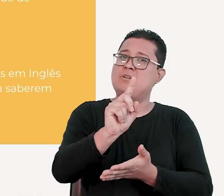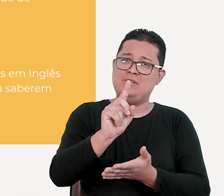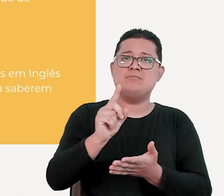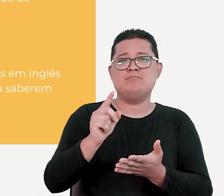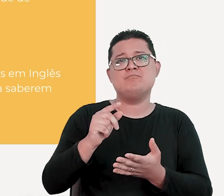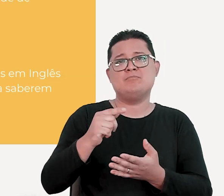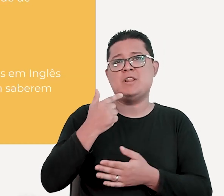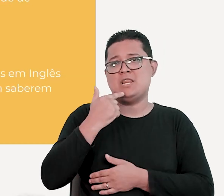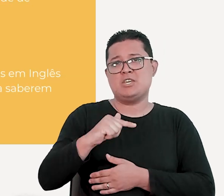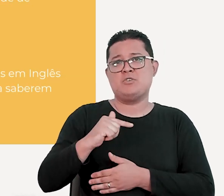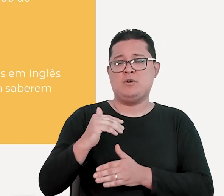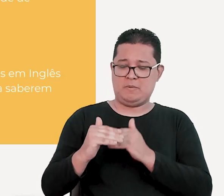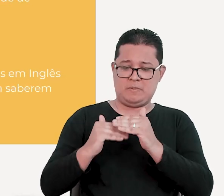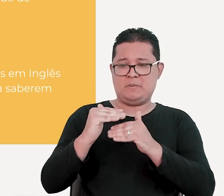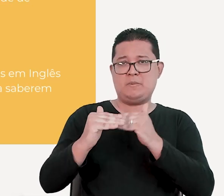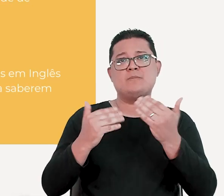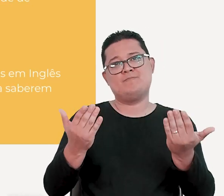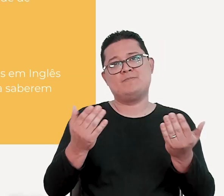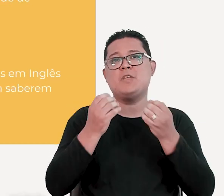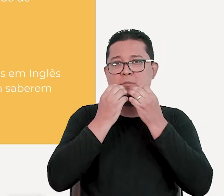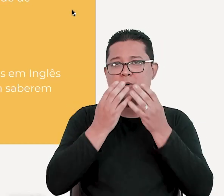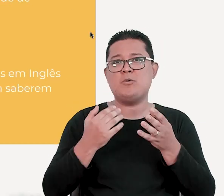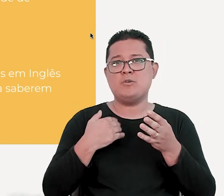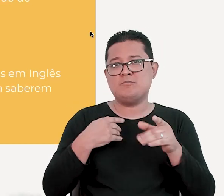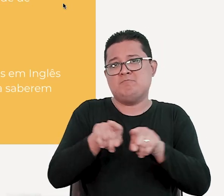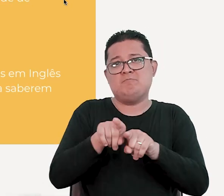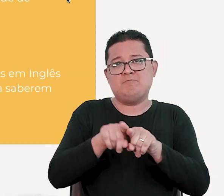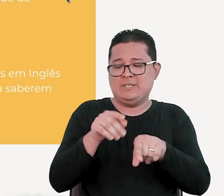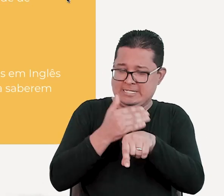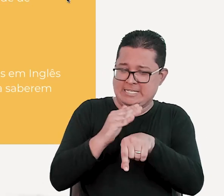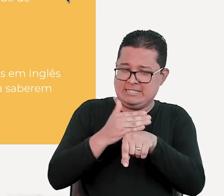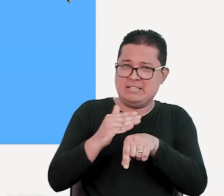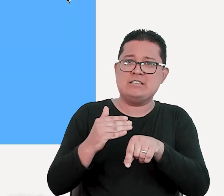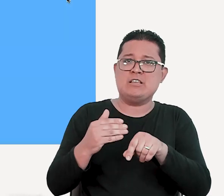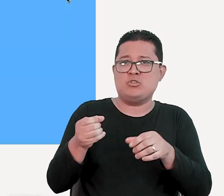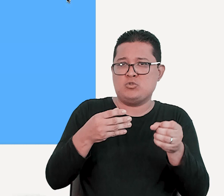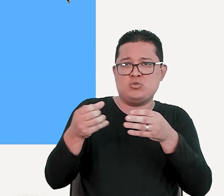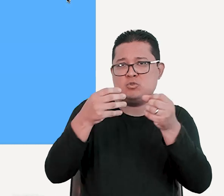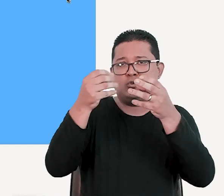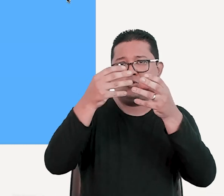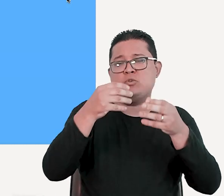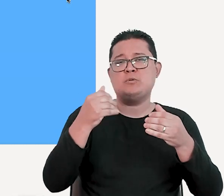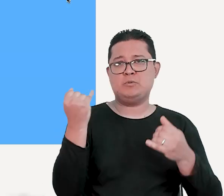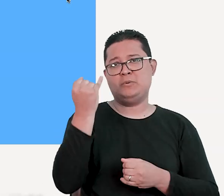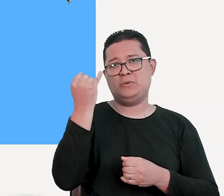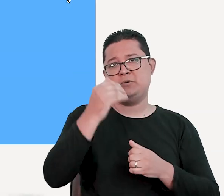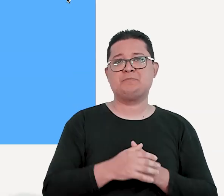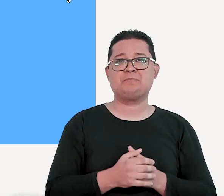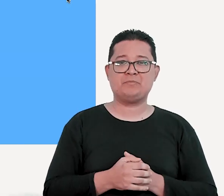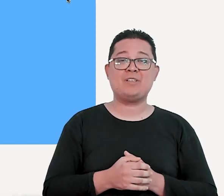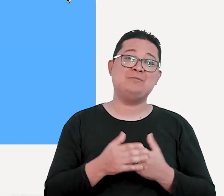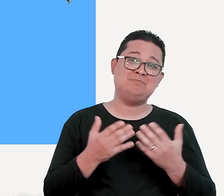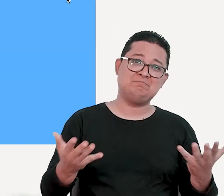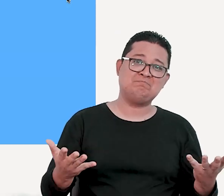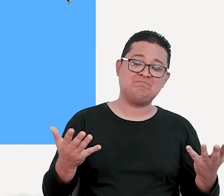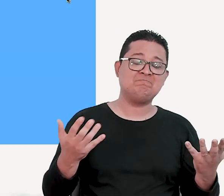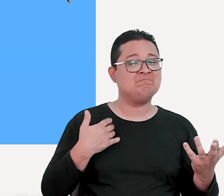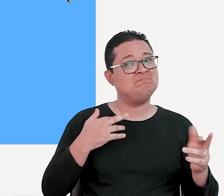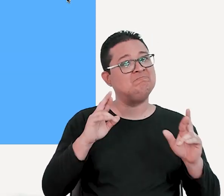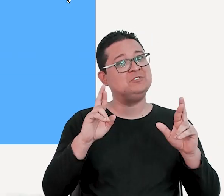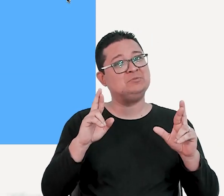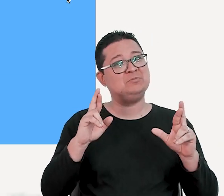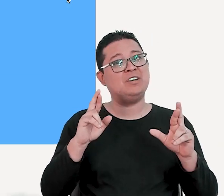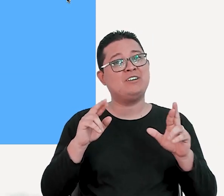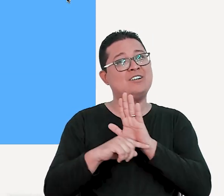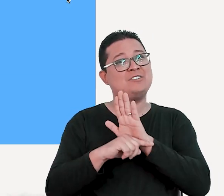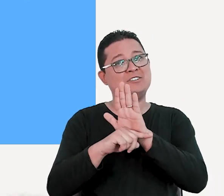comunicar. Então, é muito importante a gente ir se atualizando também, ok? E é isso. Espero que eu tenha